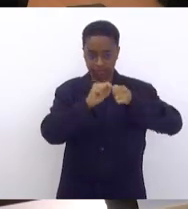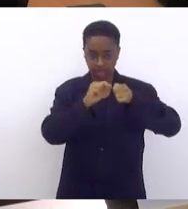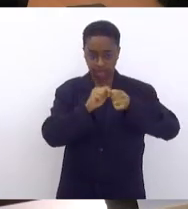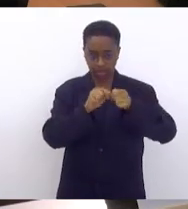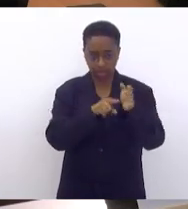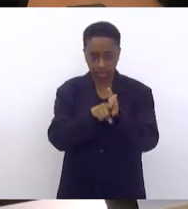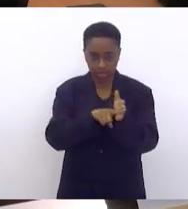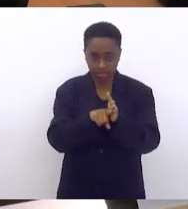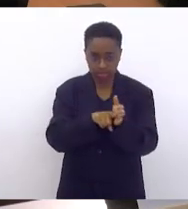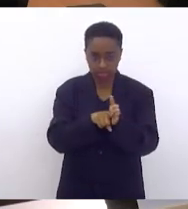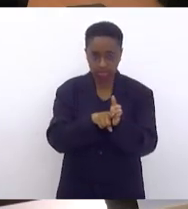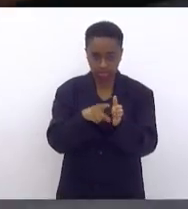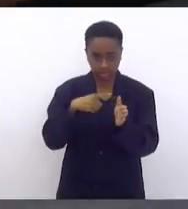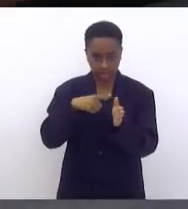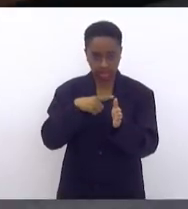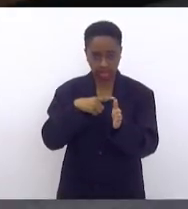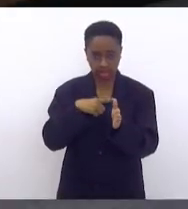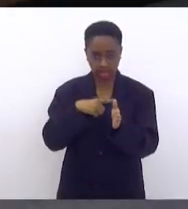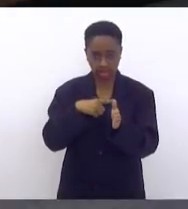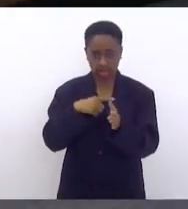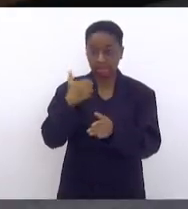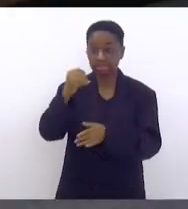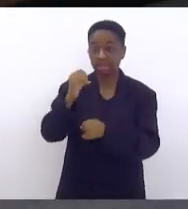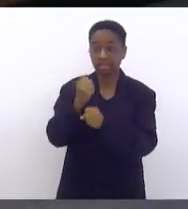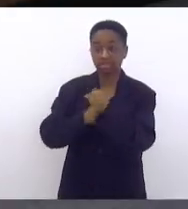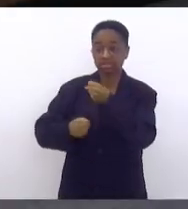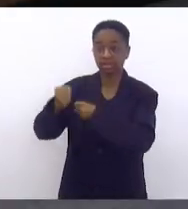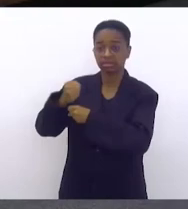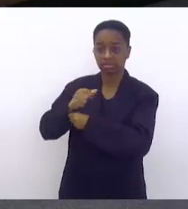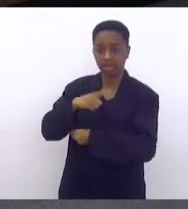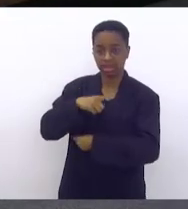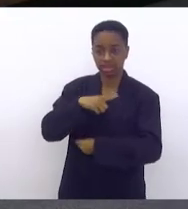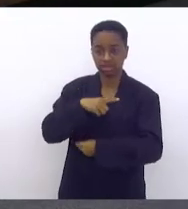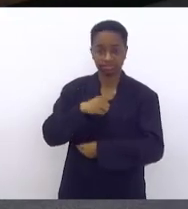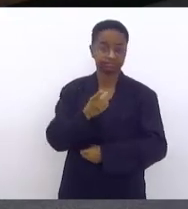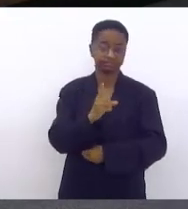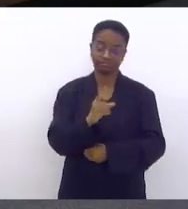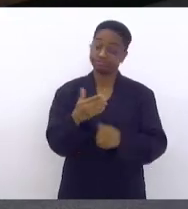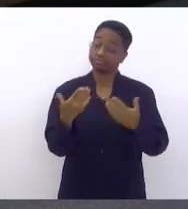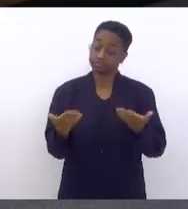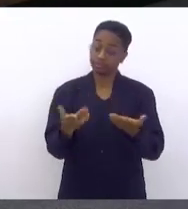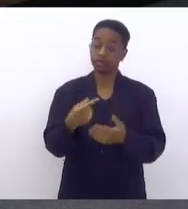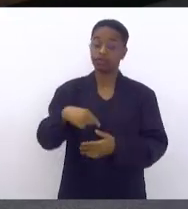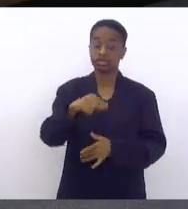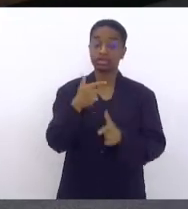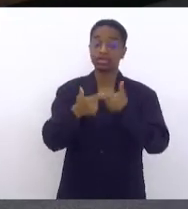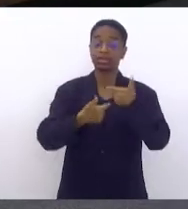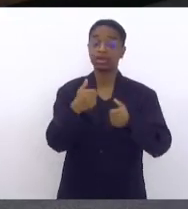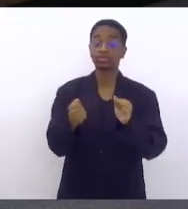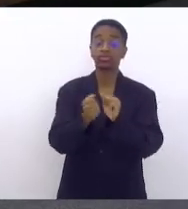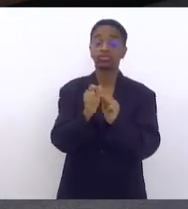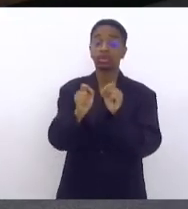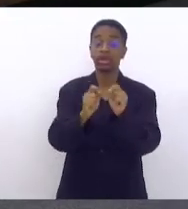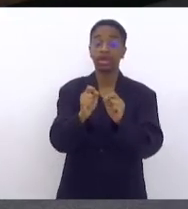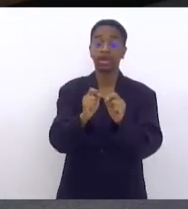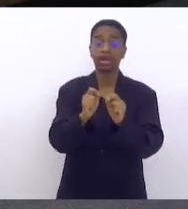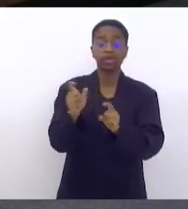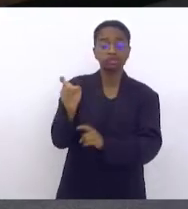que está aqui, que fez exame periódico nos últimos 10 anos? E todo mundo aqui trabalha com inseticida.